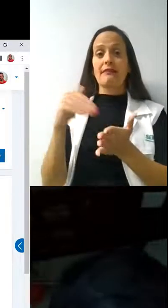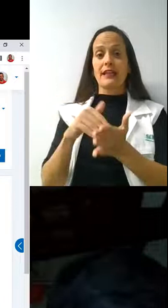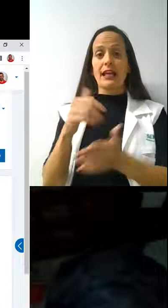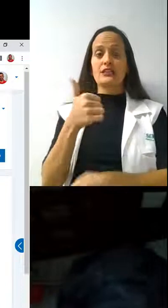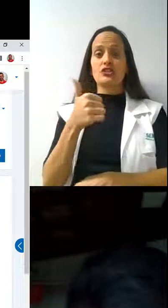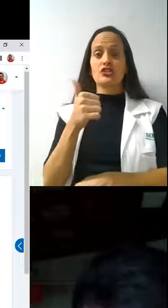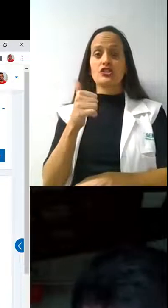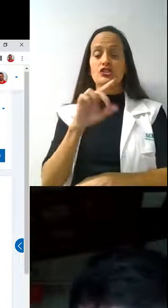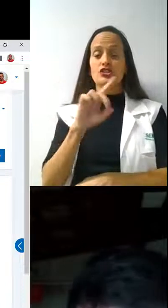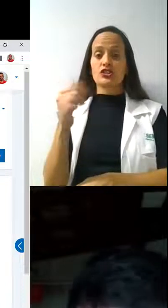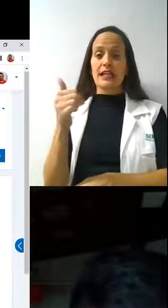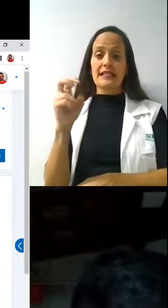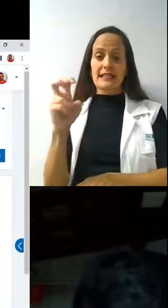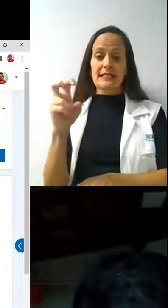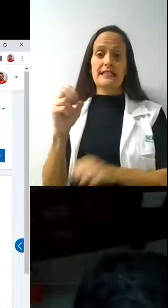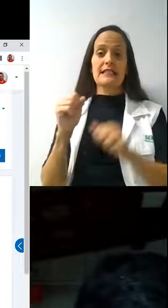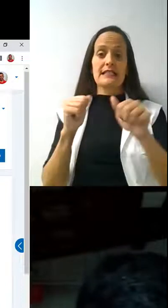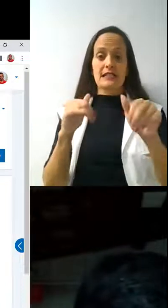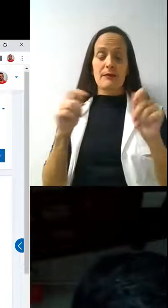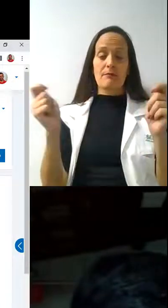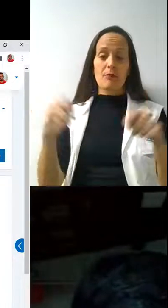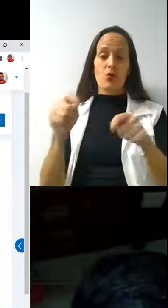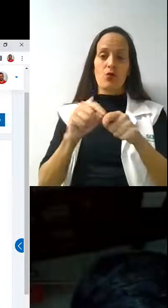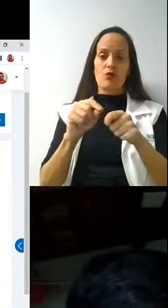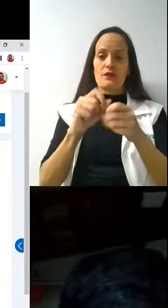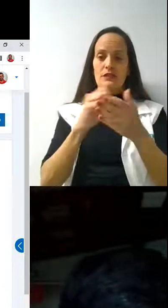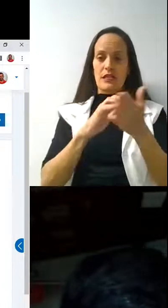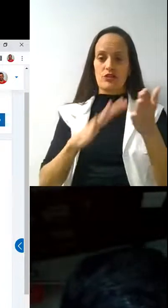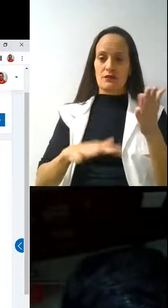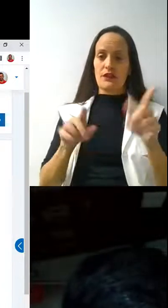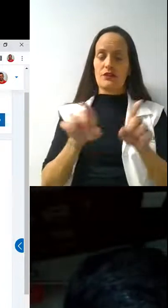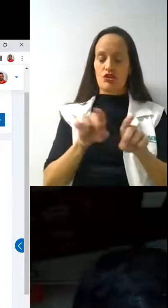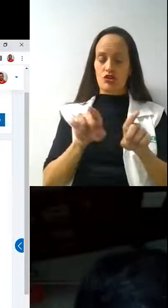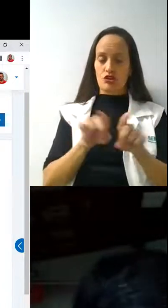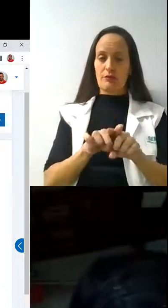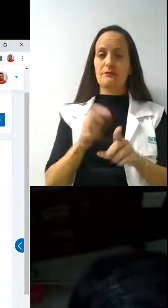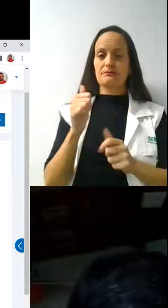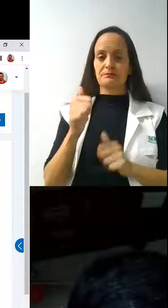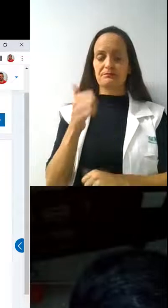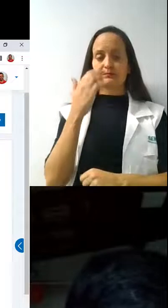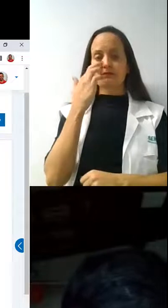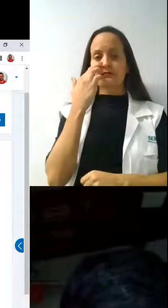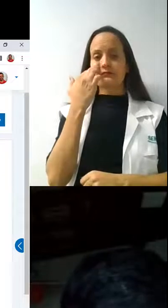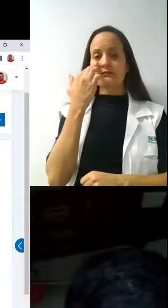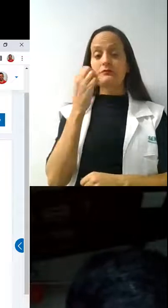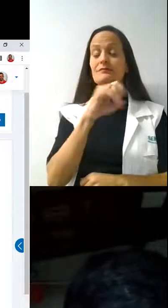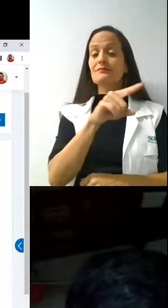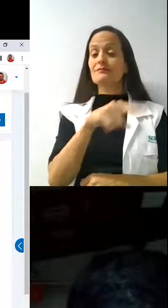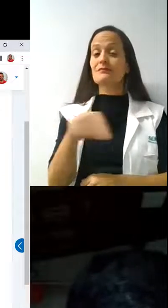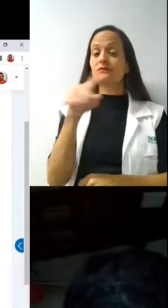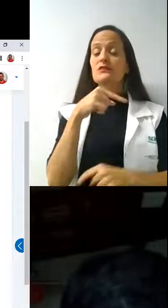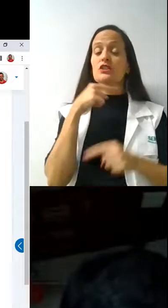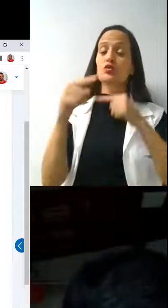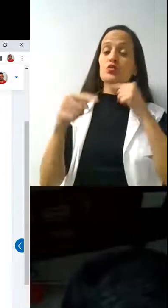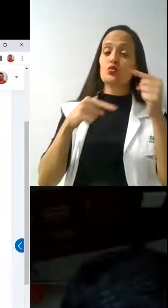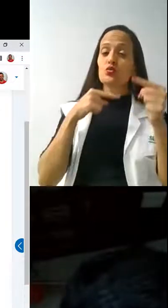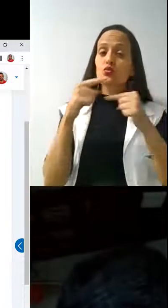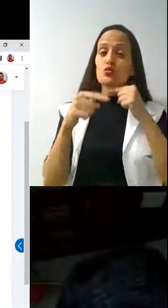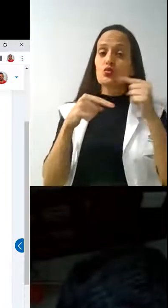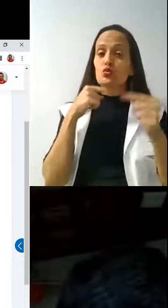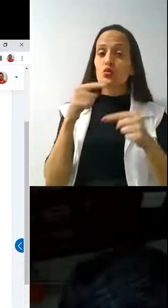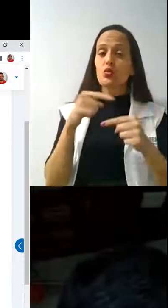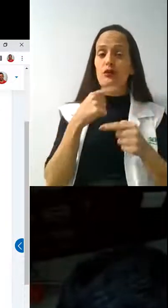assim, só estou mostrando para vocês como que está a organização. Dependendo se vocês tiverem mais dúvidas, né, nessa UC